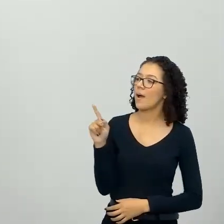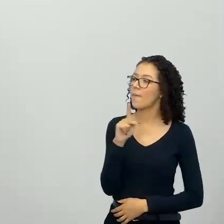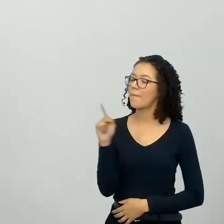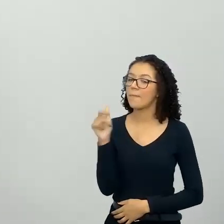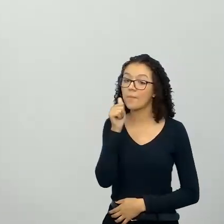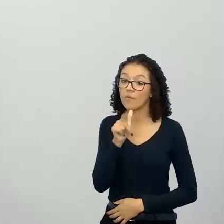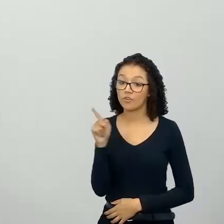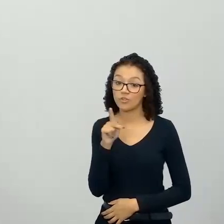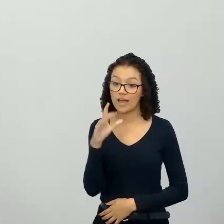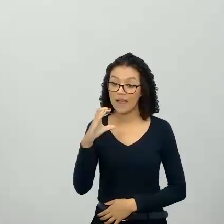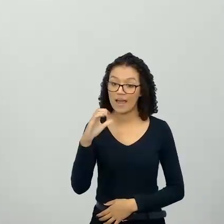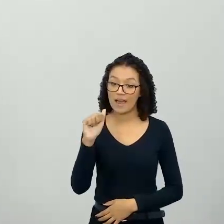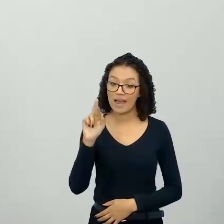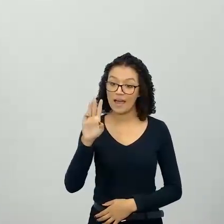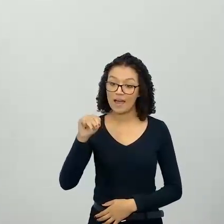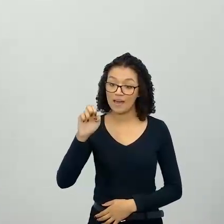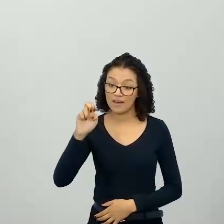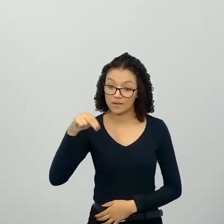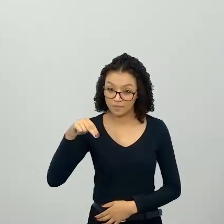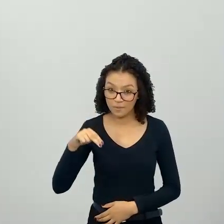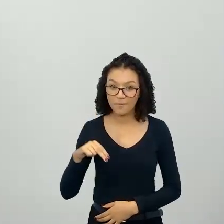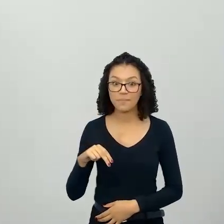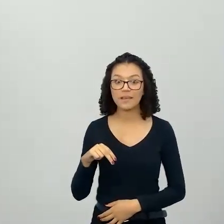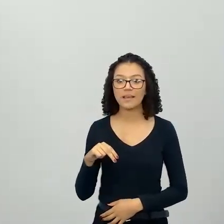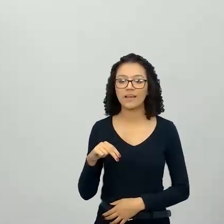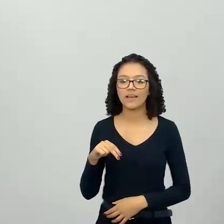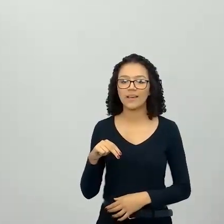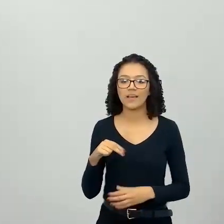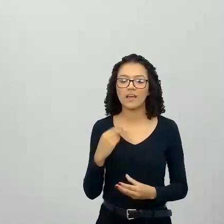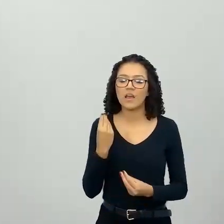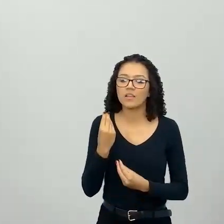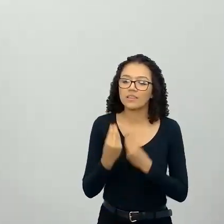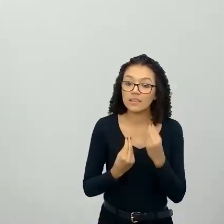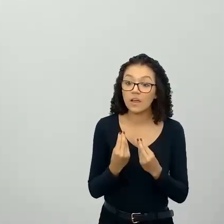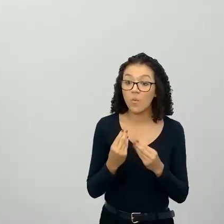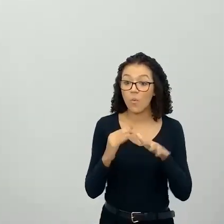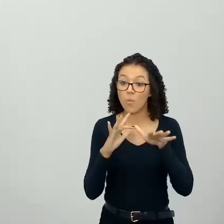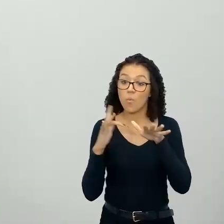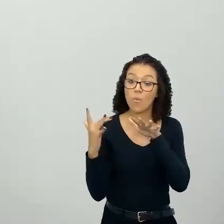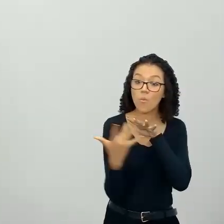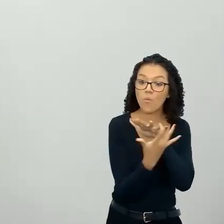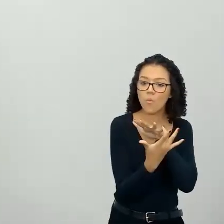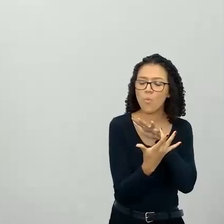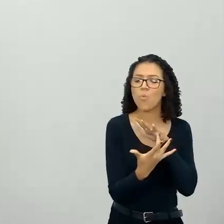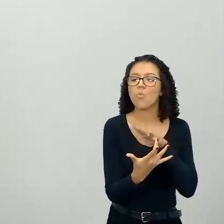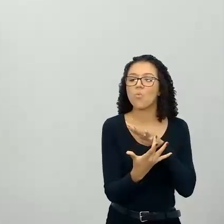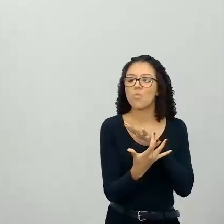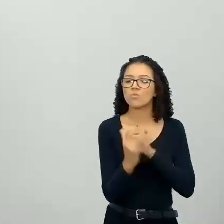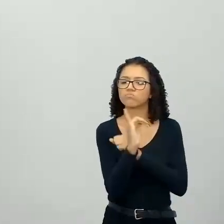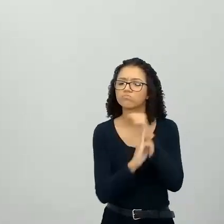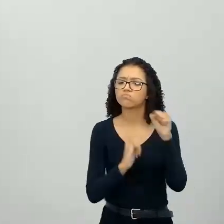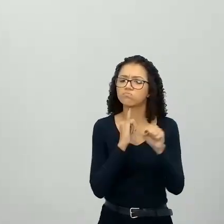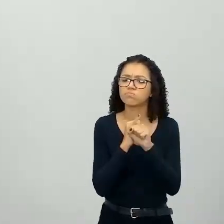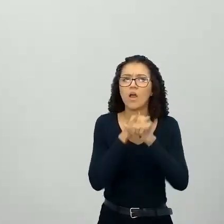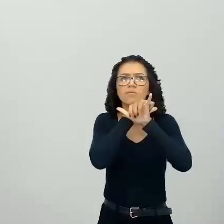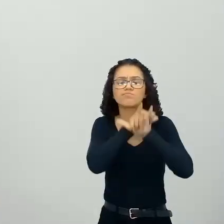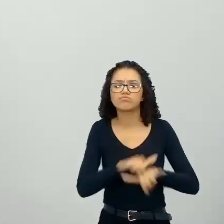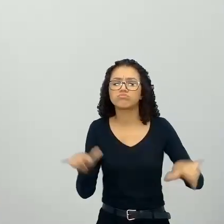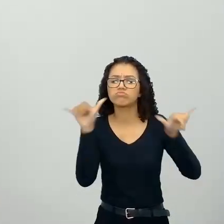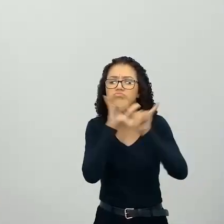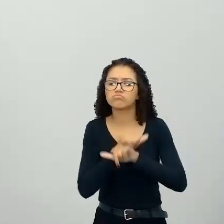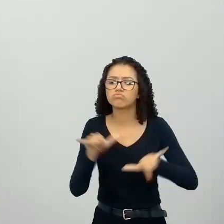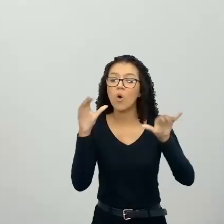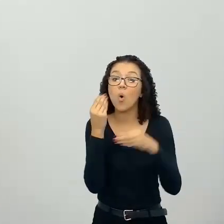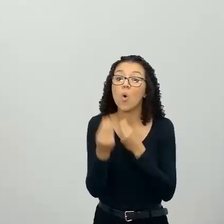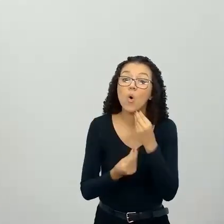traz a questão da gente identificar a manipulação da mídia em relação à violência, né? E a propagação dessa